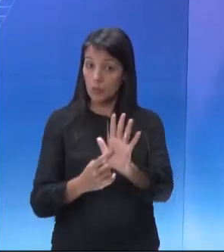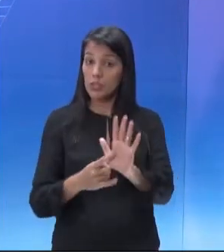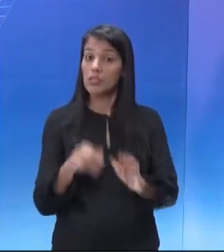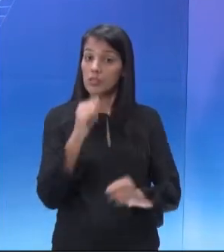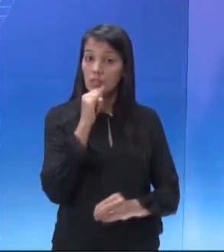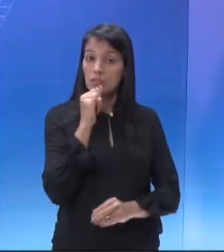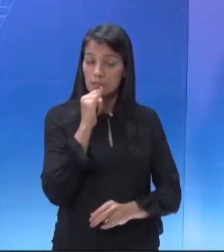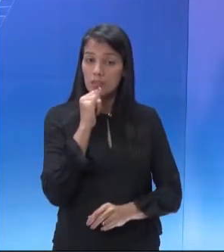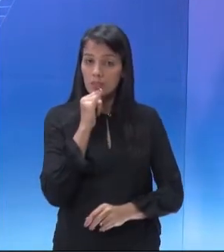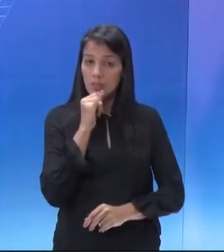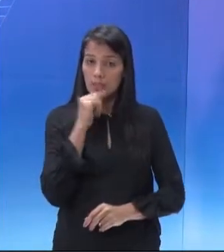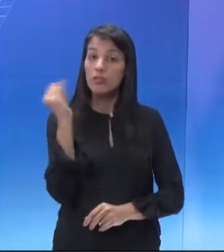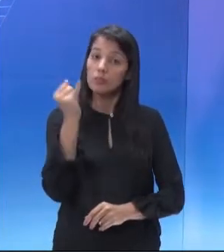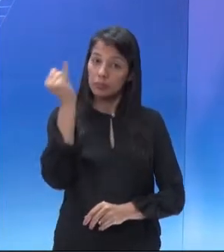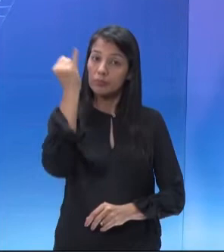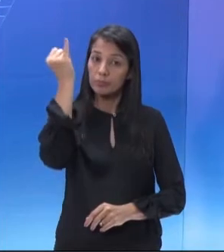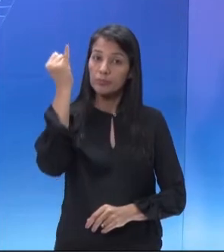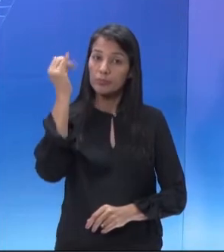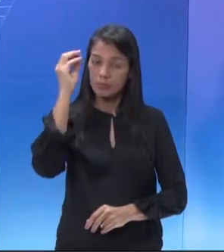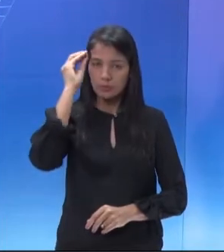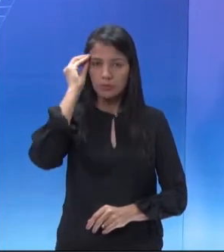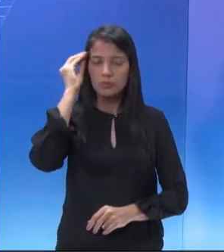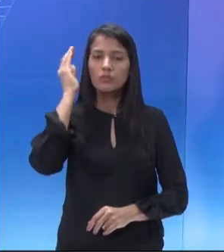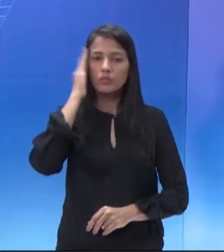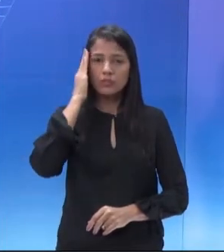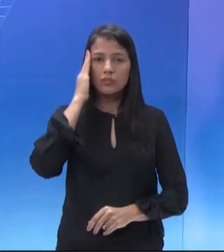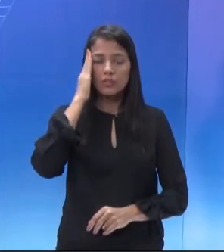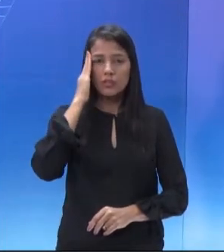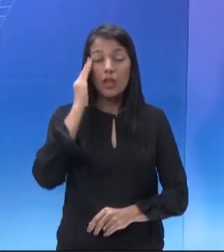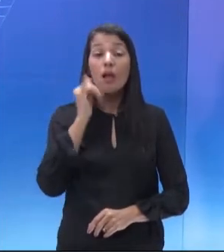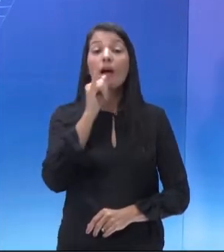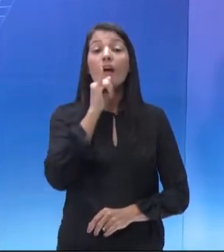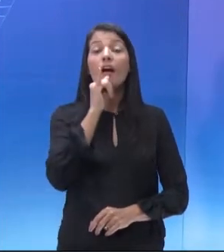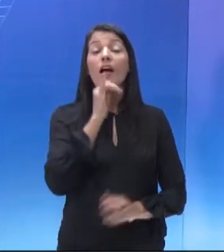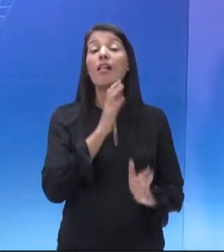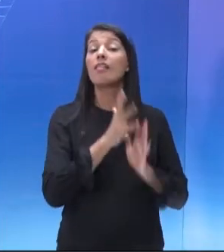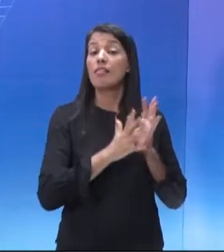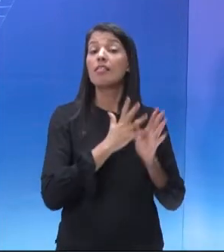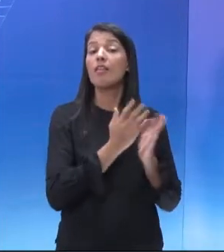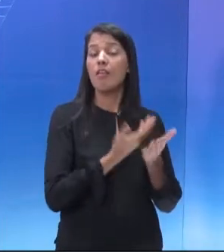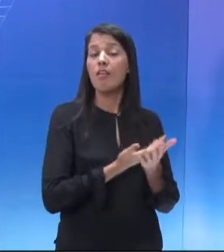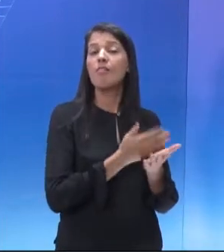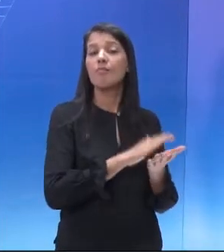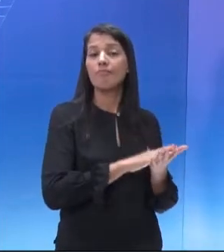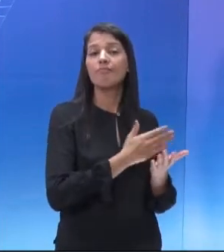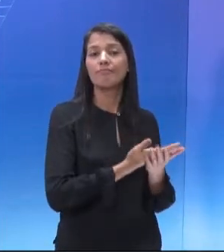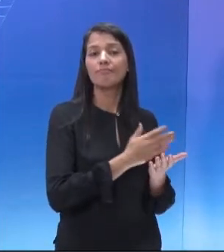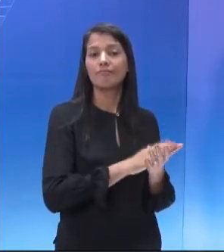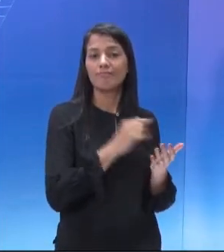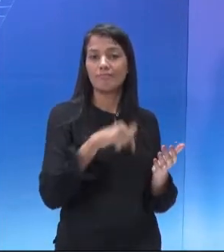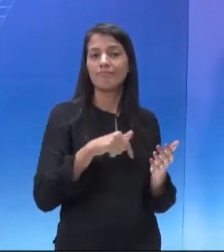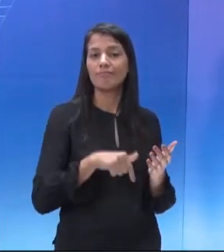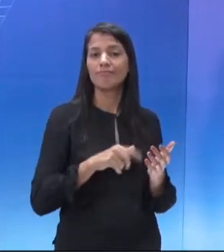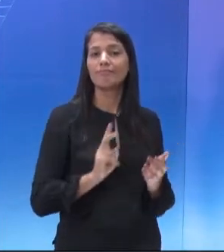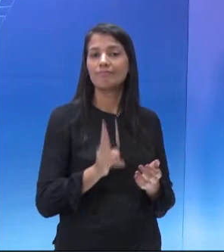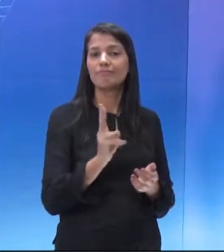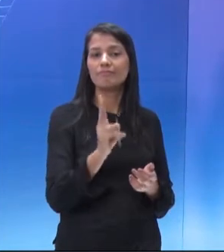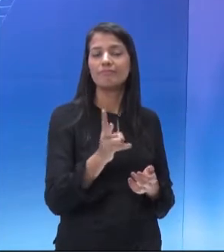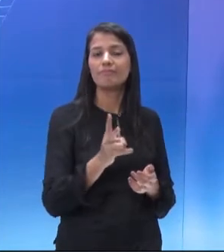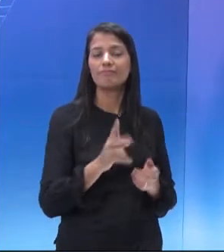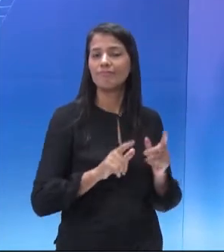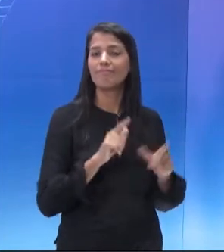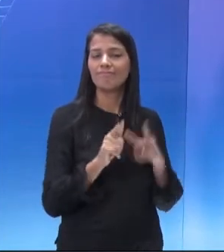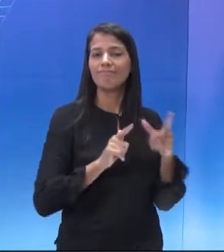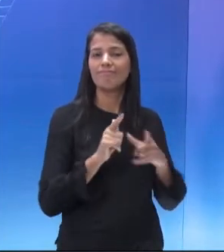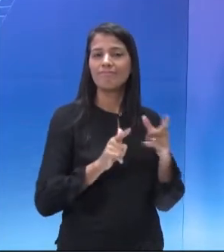dar exemplo para que isso possa ser internalizado para você. Por exemplo, o pessoal de Libras, né, que está aqui do nosso lado,